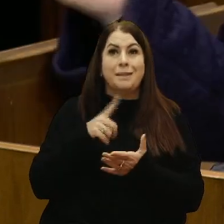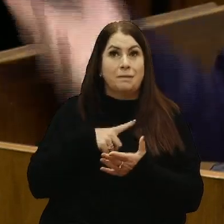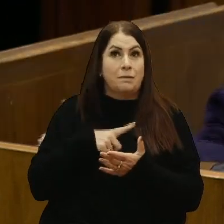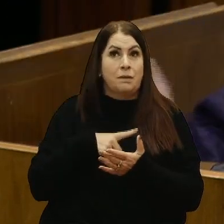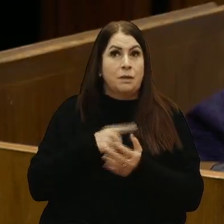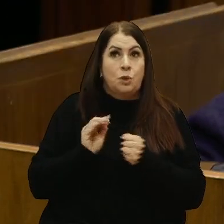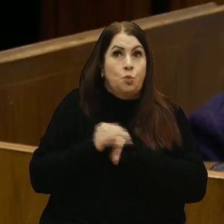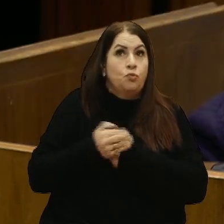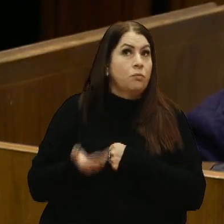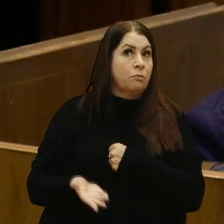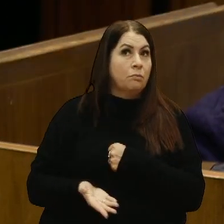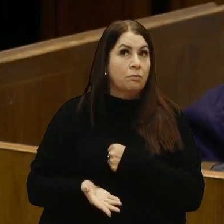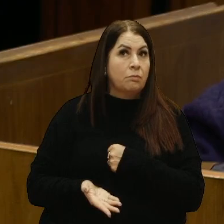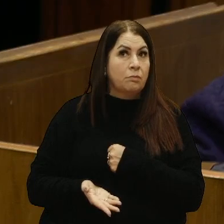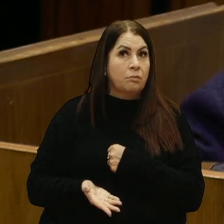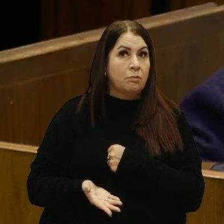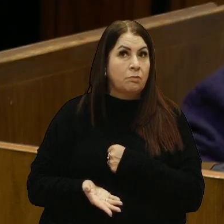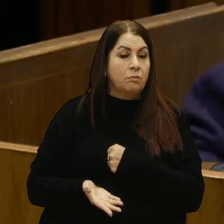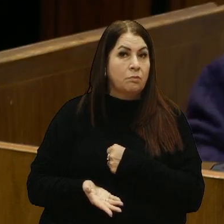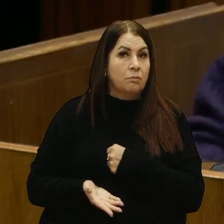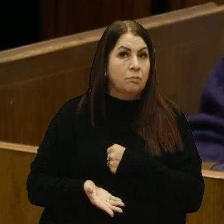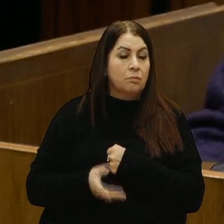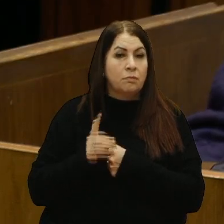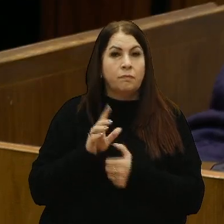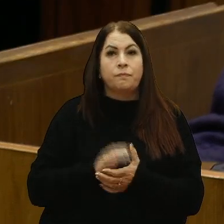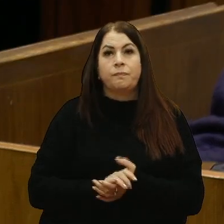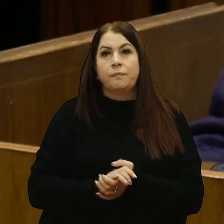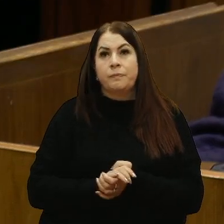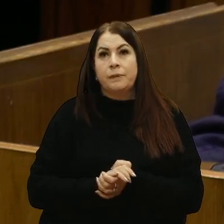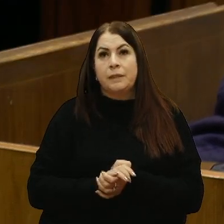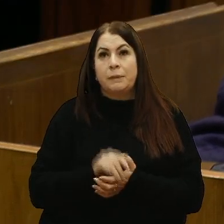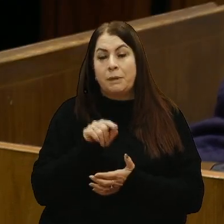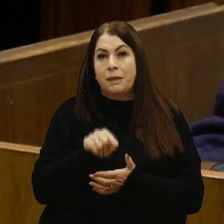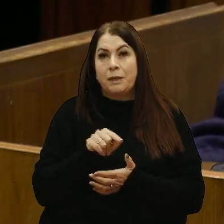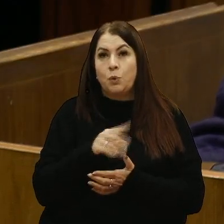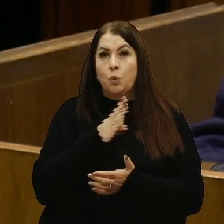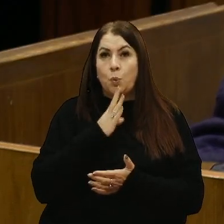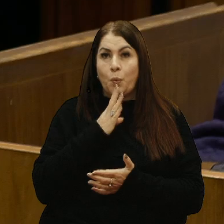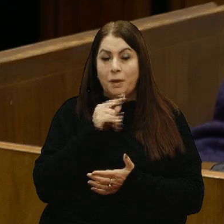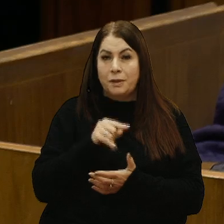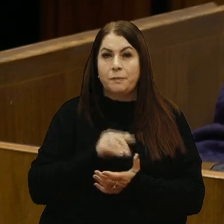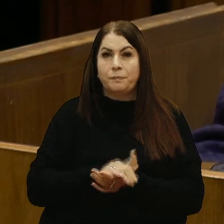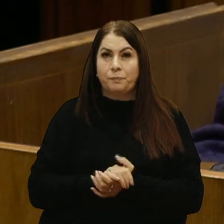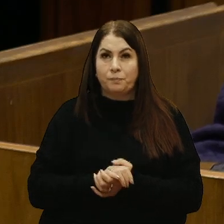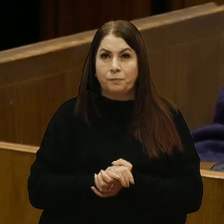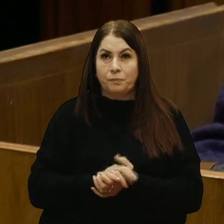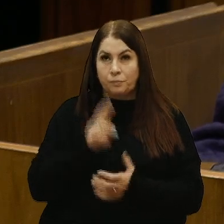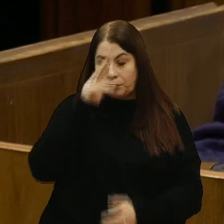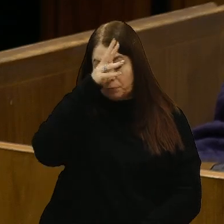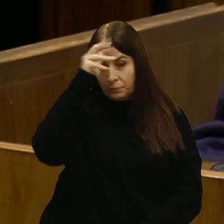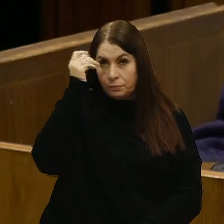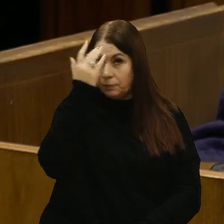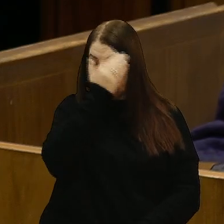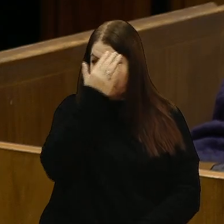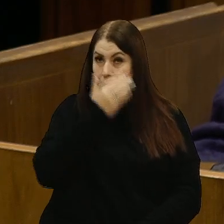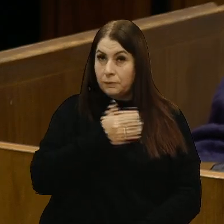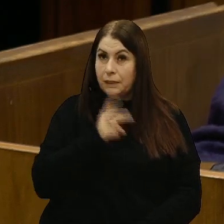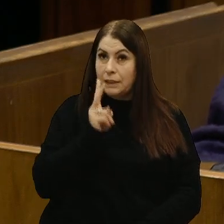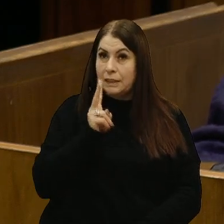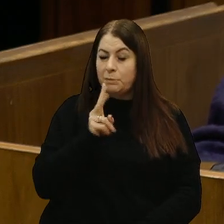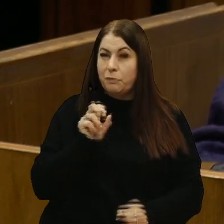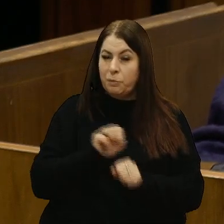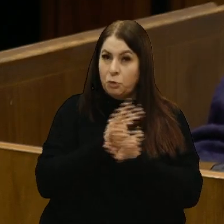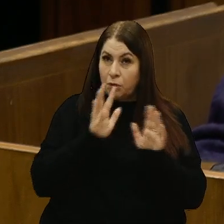ser escondida. Só que, por aquilo que eu conhecia, o prefeito Adiló, ele sempre foi